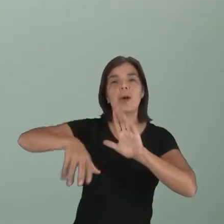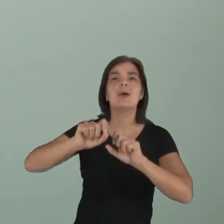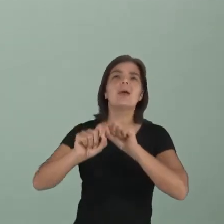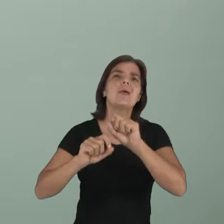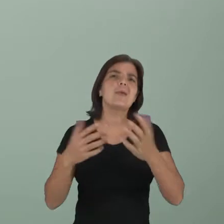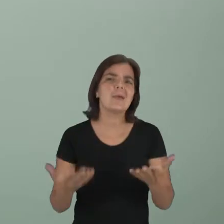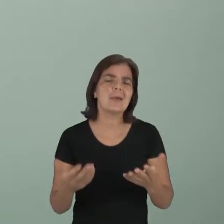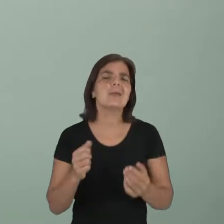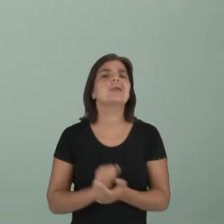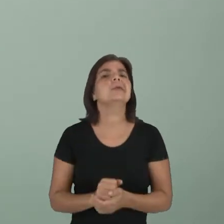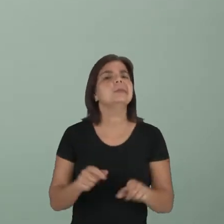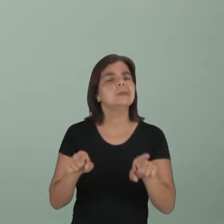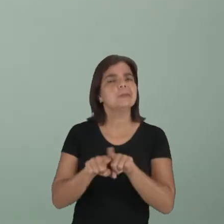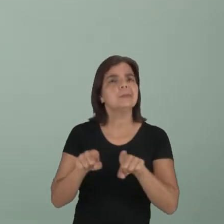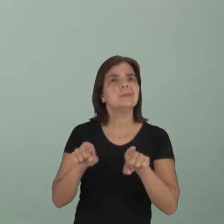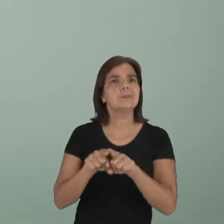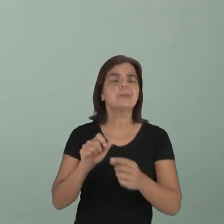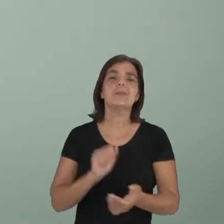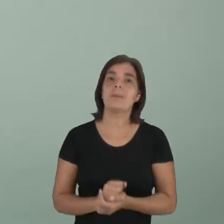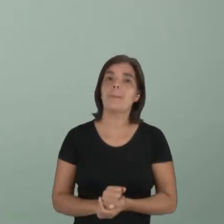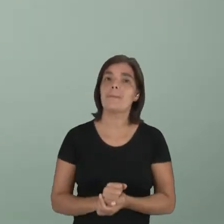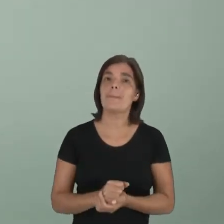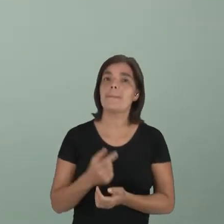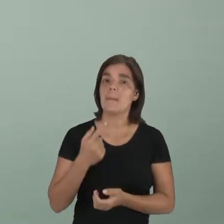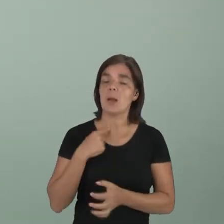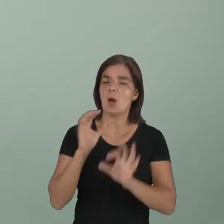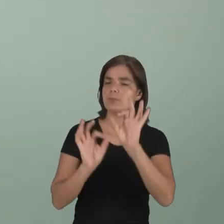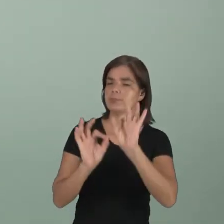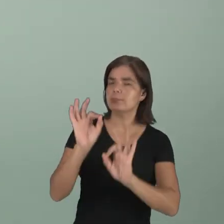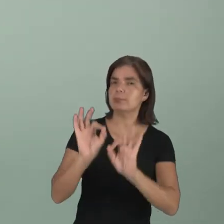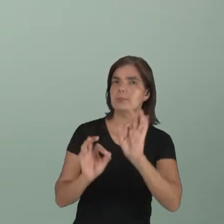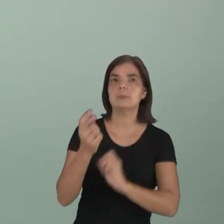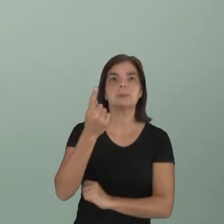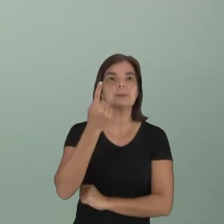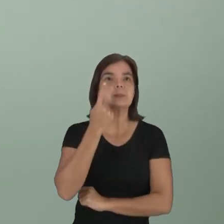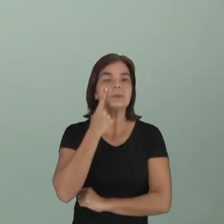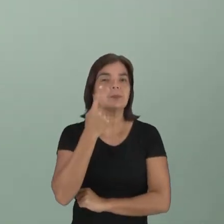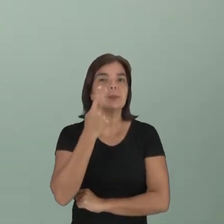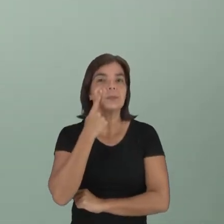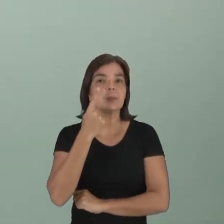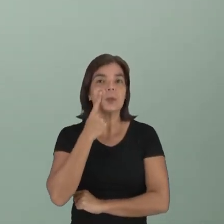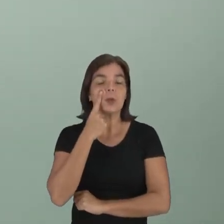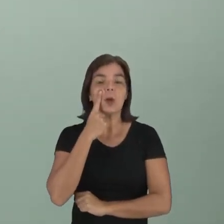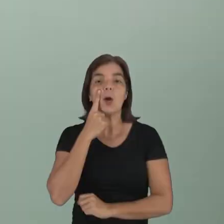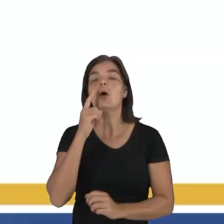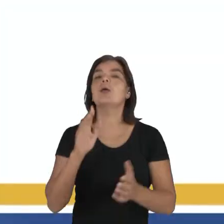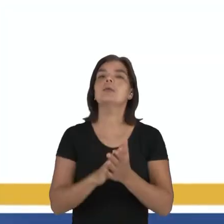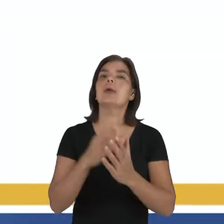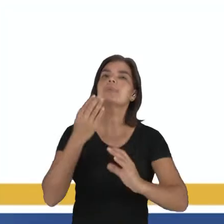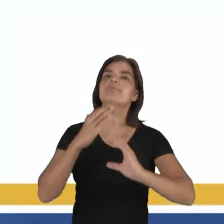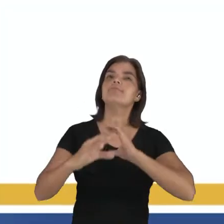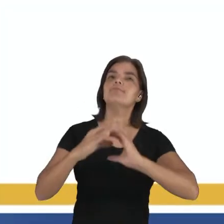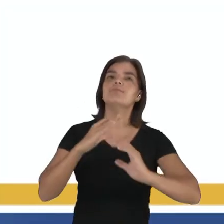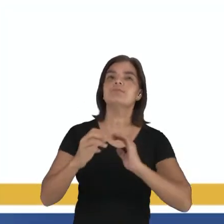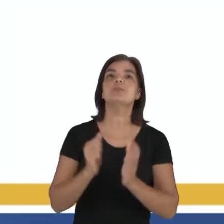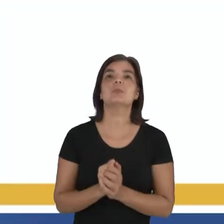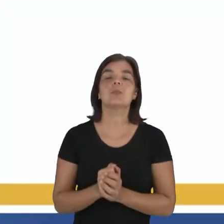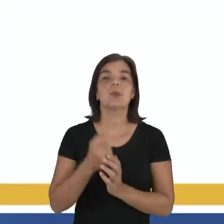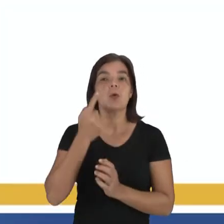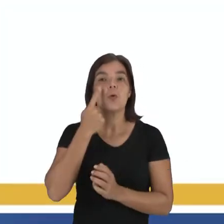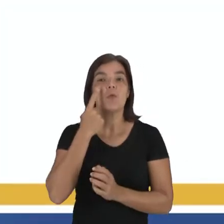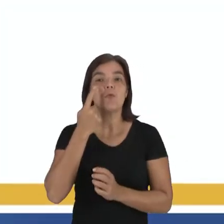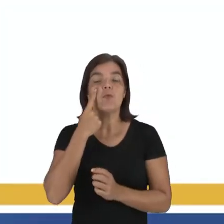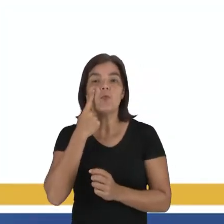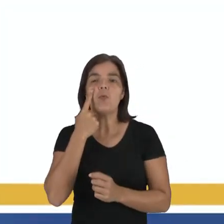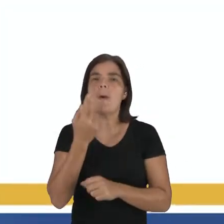de linguagem, gente, também são chamados de recursos estilísticos. Observem o trecho dessa canção. Vou